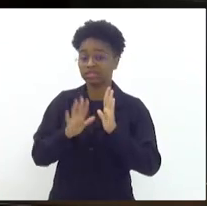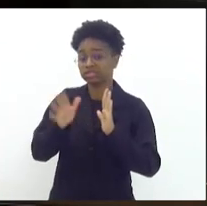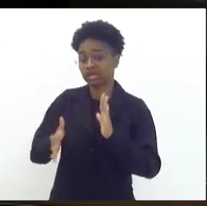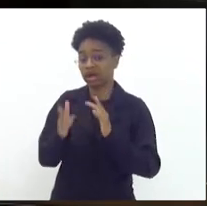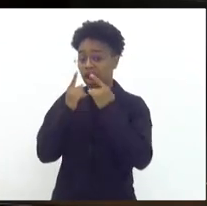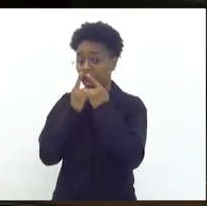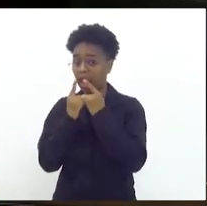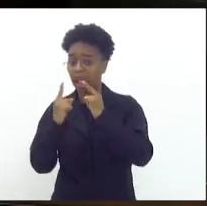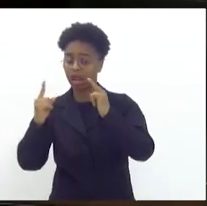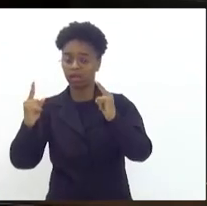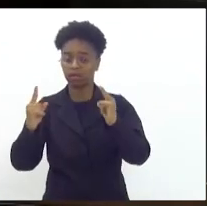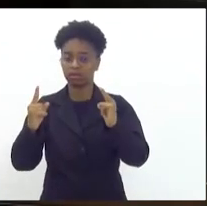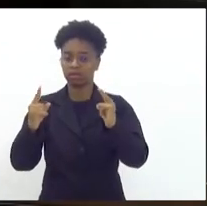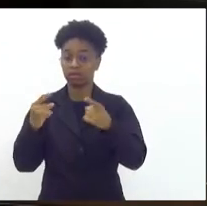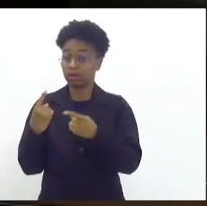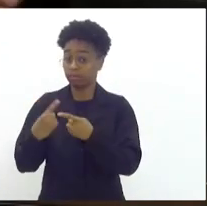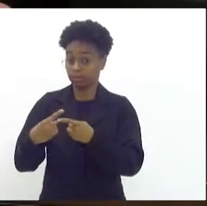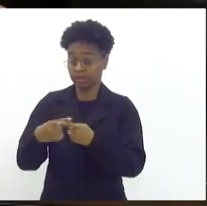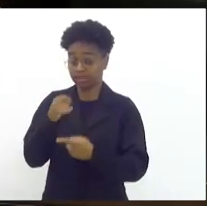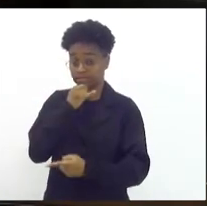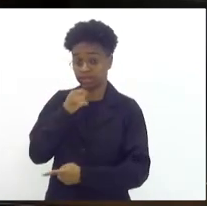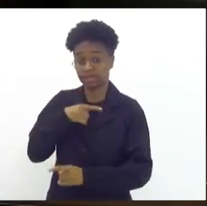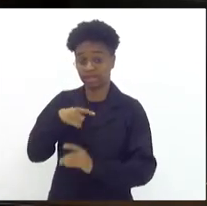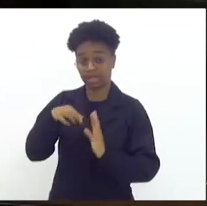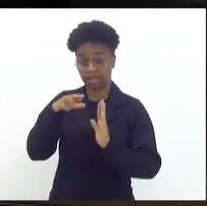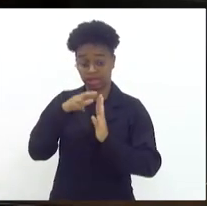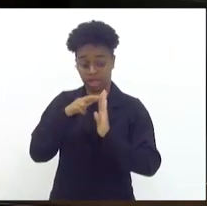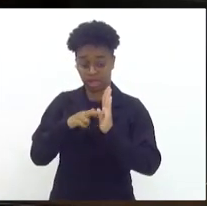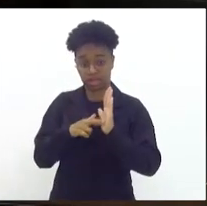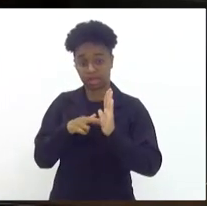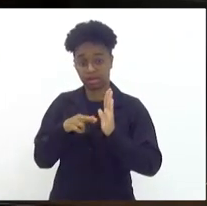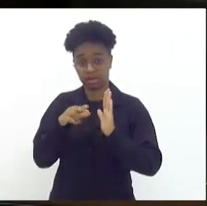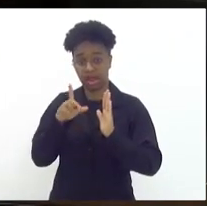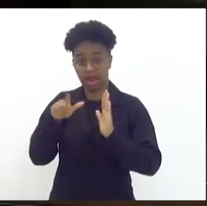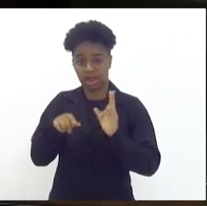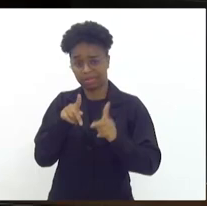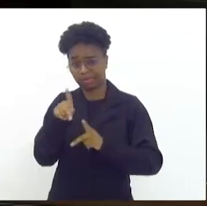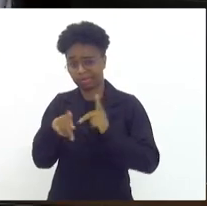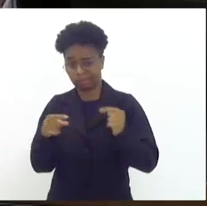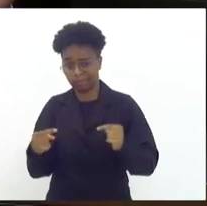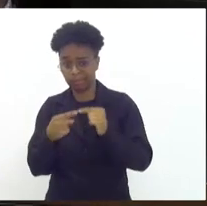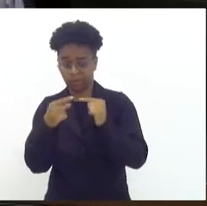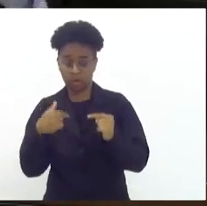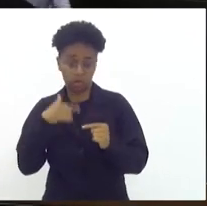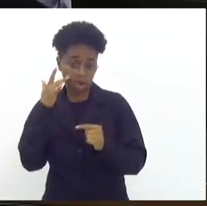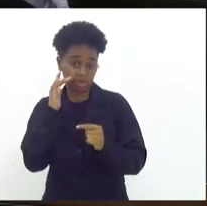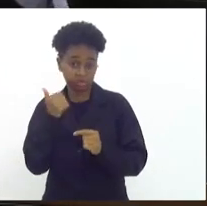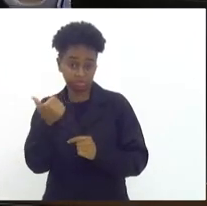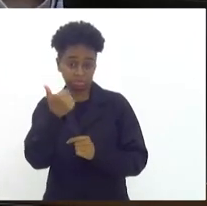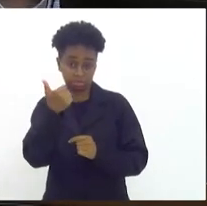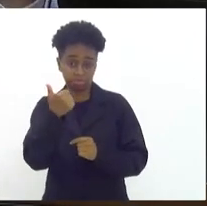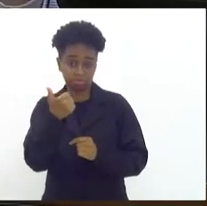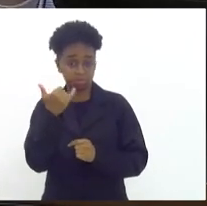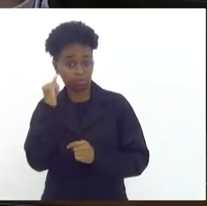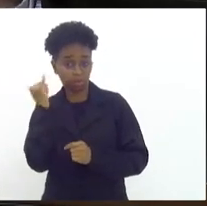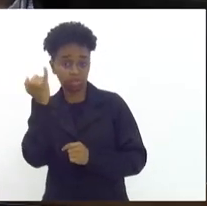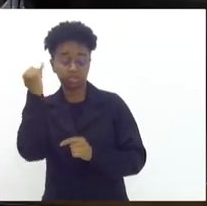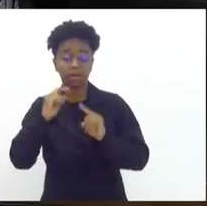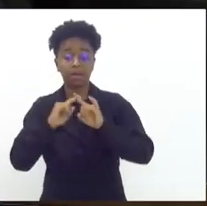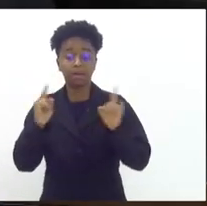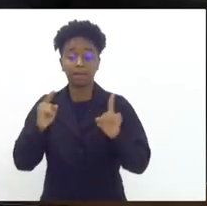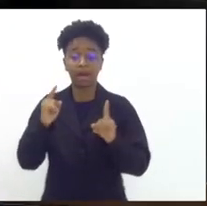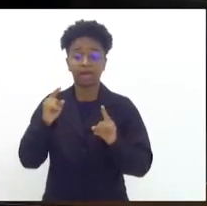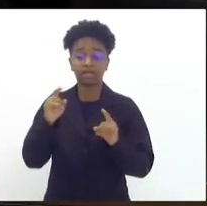né porque você colocou um critério populacional que eu acho positivo mas aí os estados do Nordeste reclamam Então